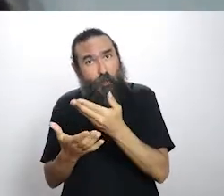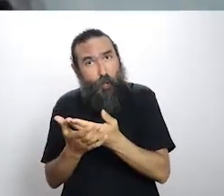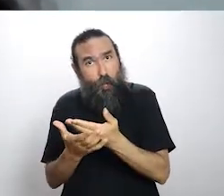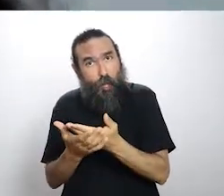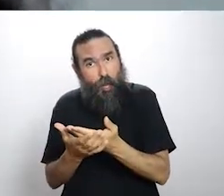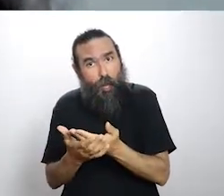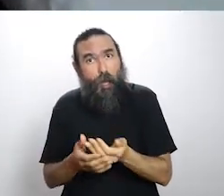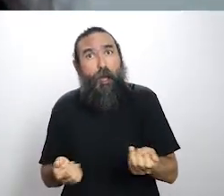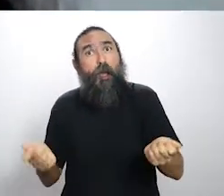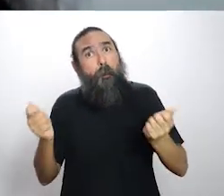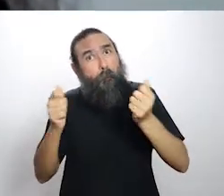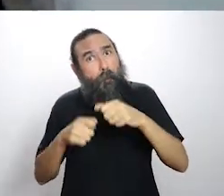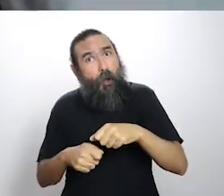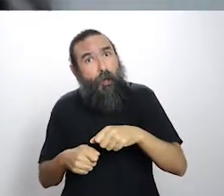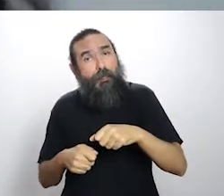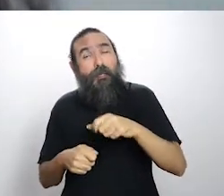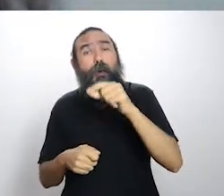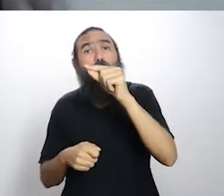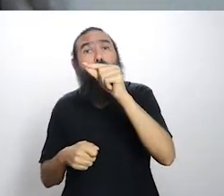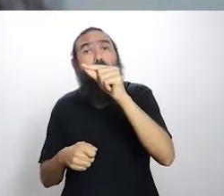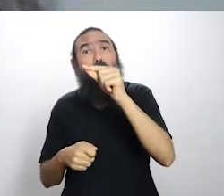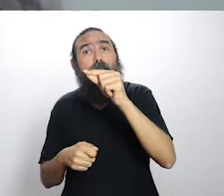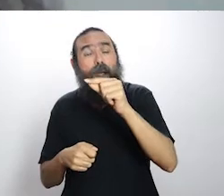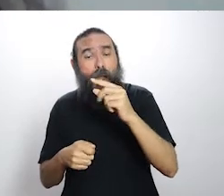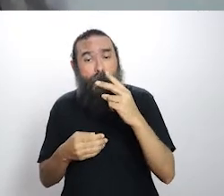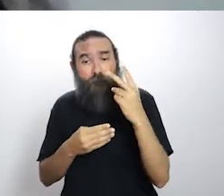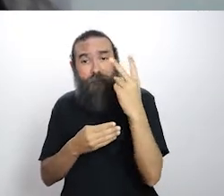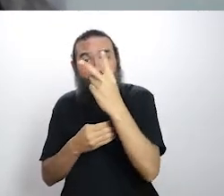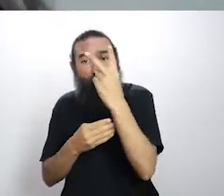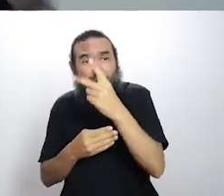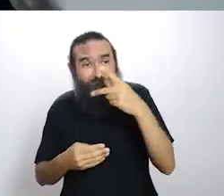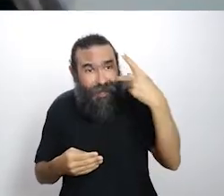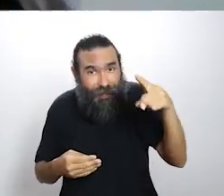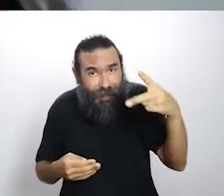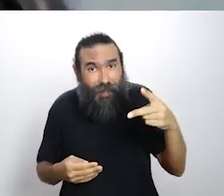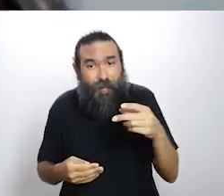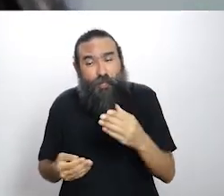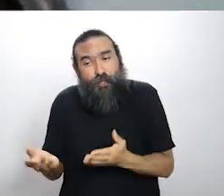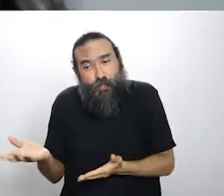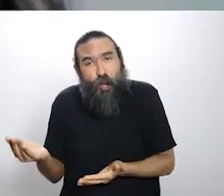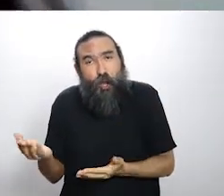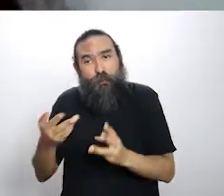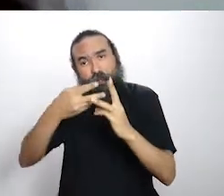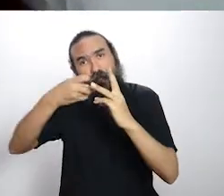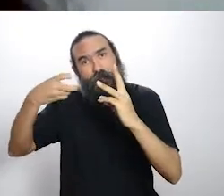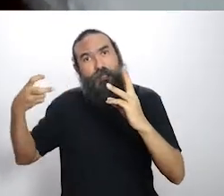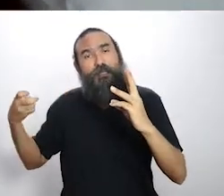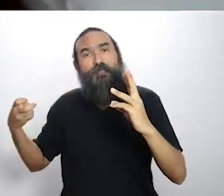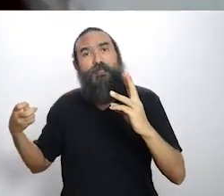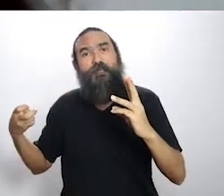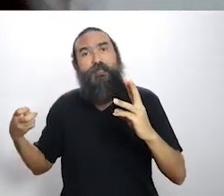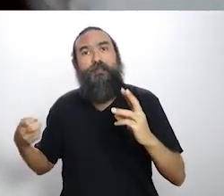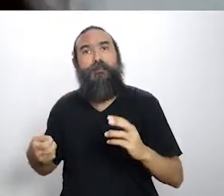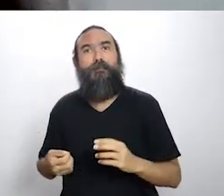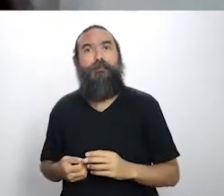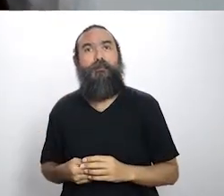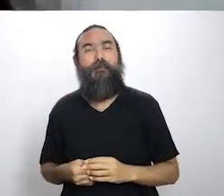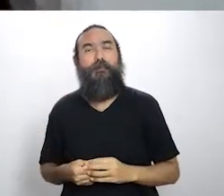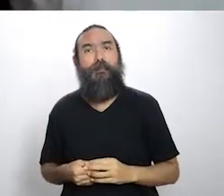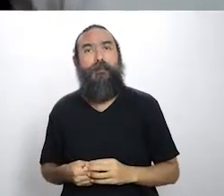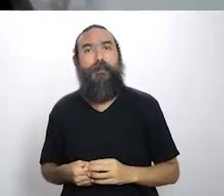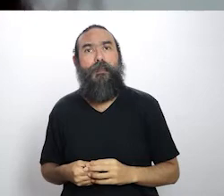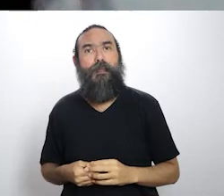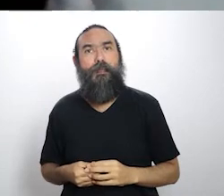escolas sejam de acordo com o desejo desses jovens, né? E não continuar fazendo